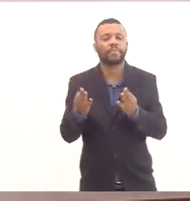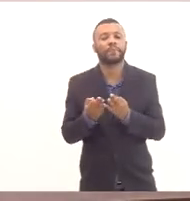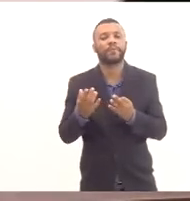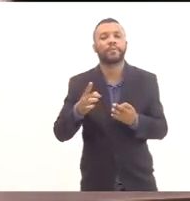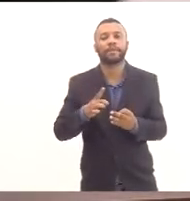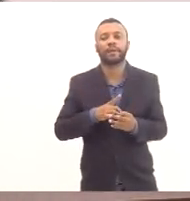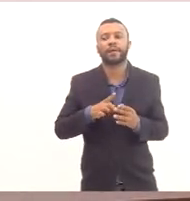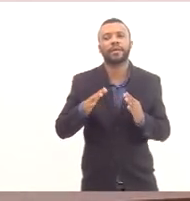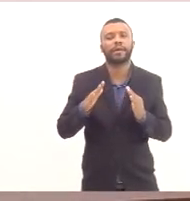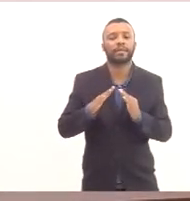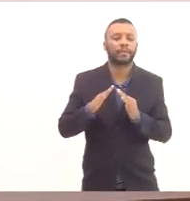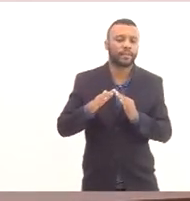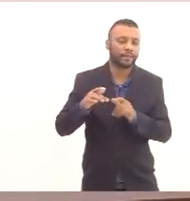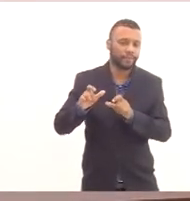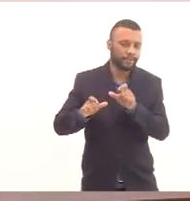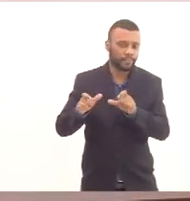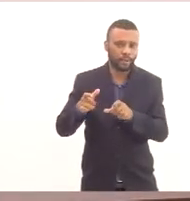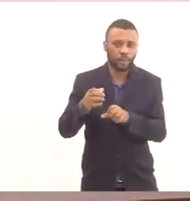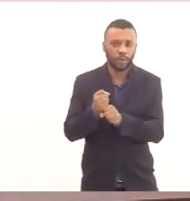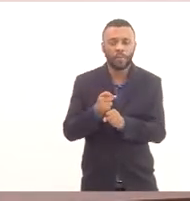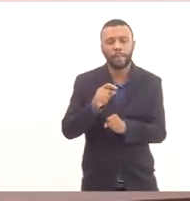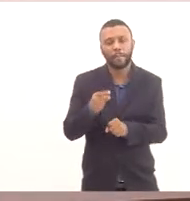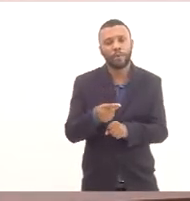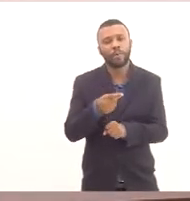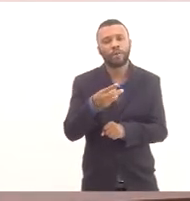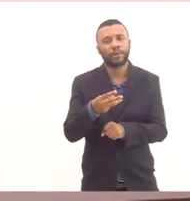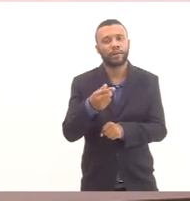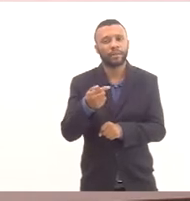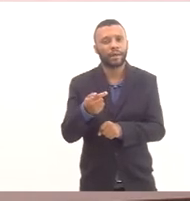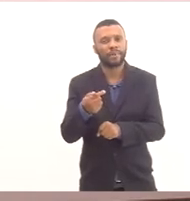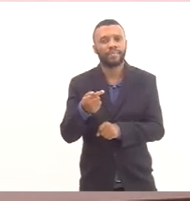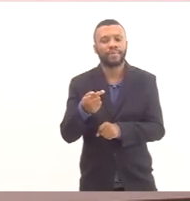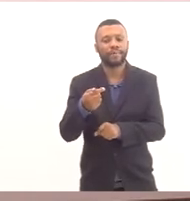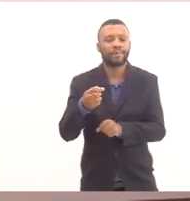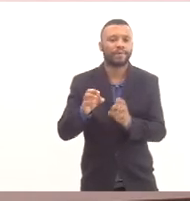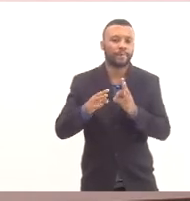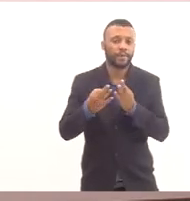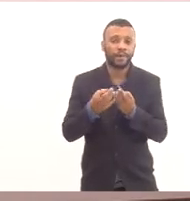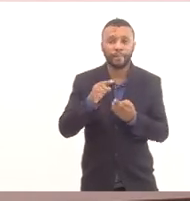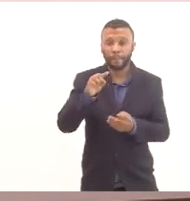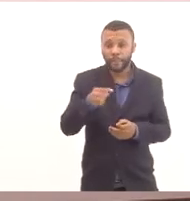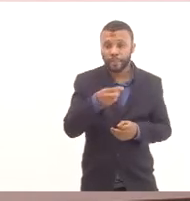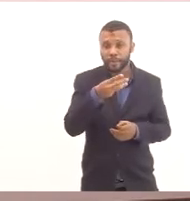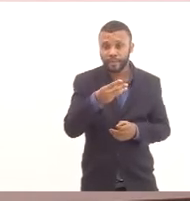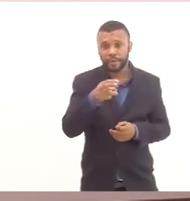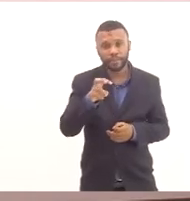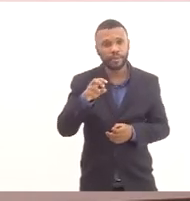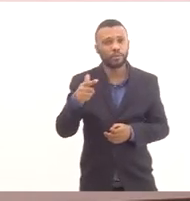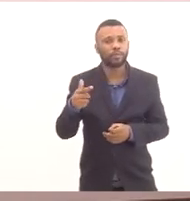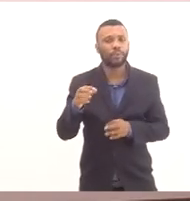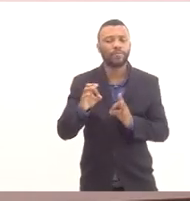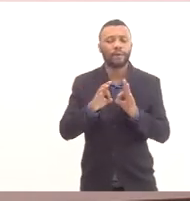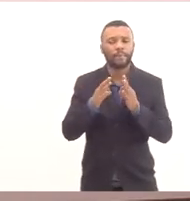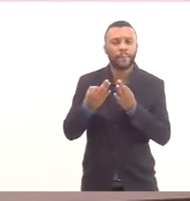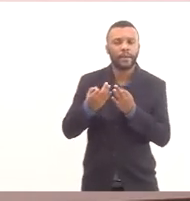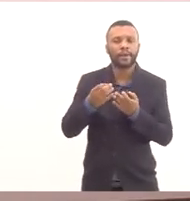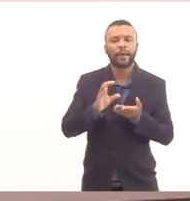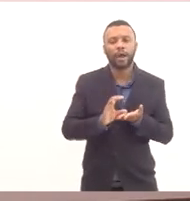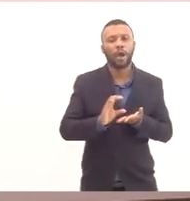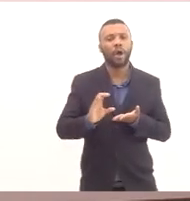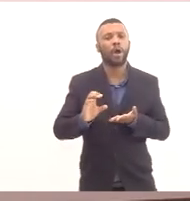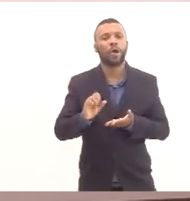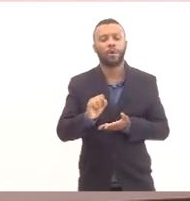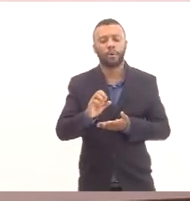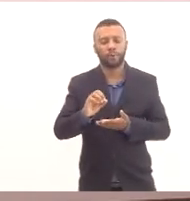totalizando 887 família e o estado pagou 1352 famílias só a parte do r$ 800